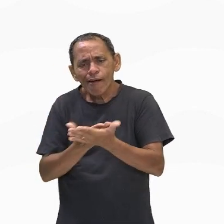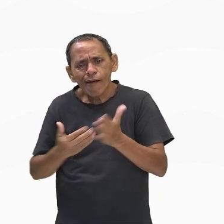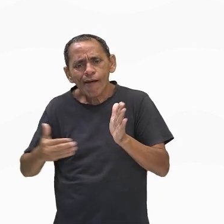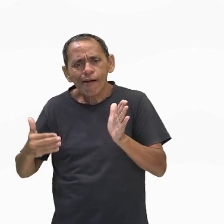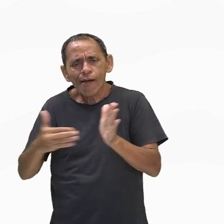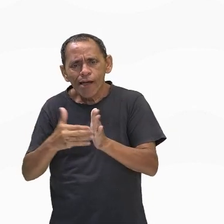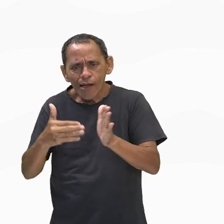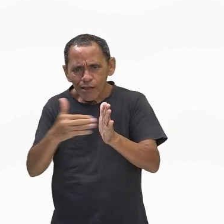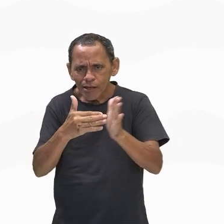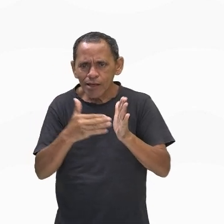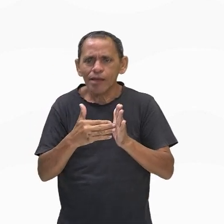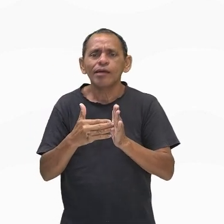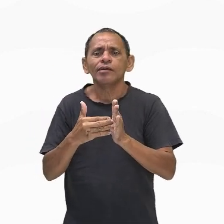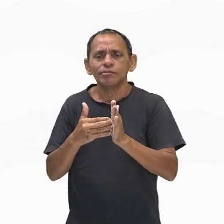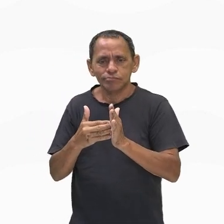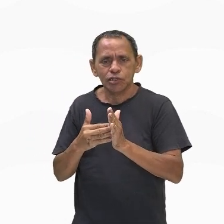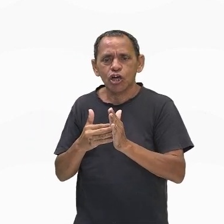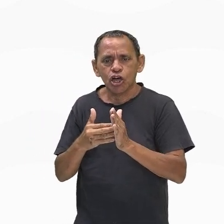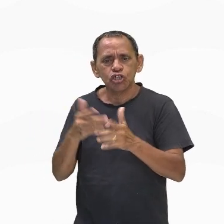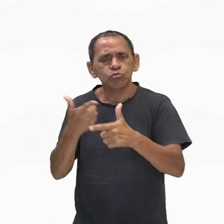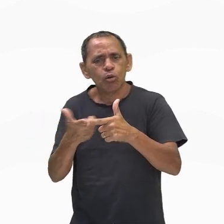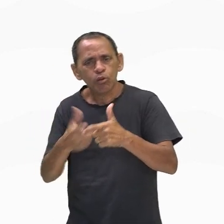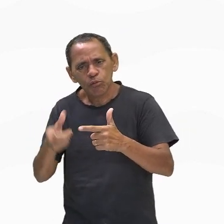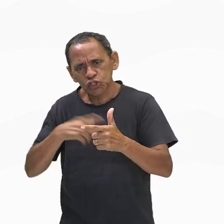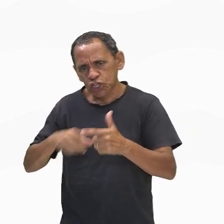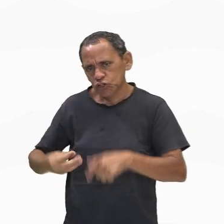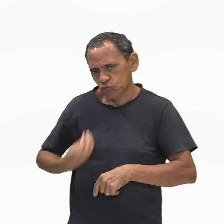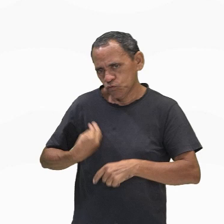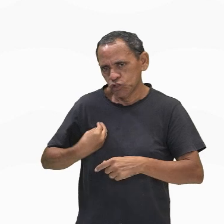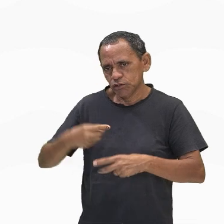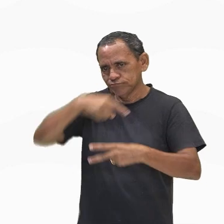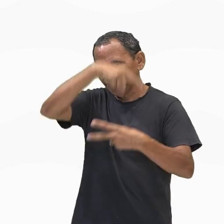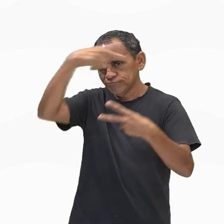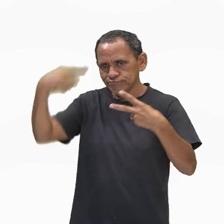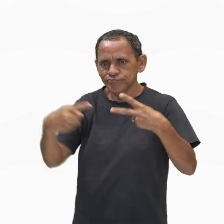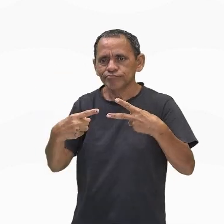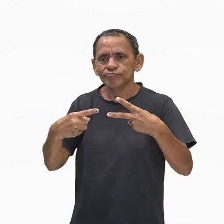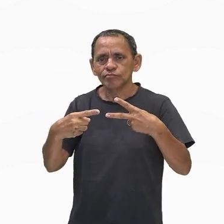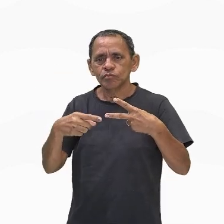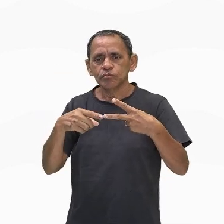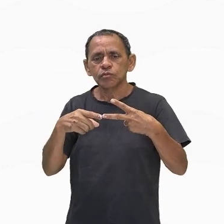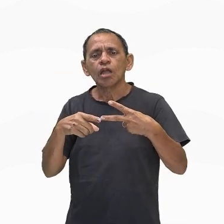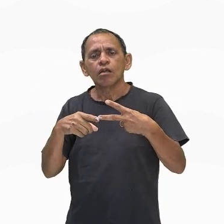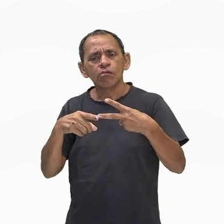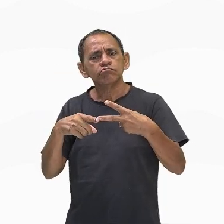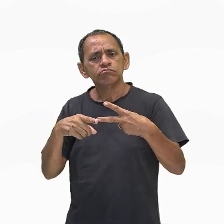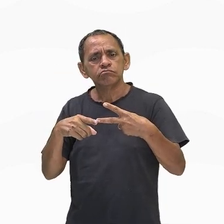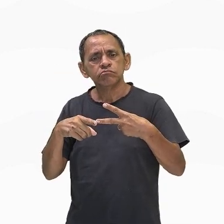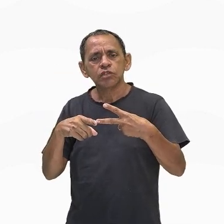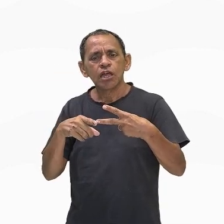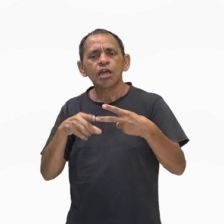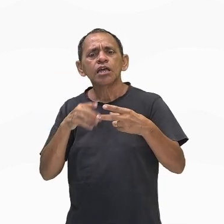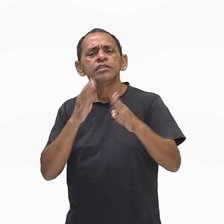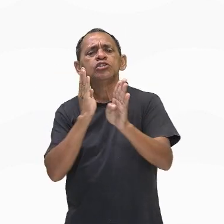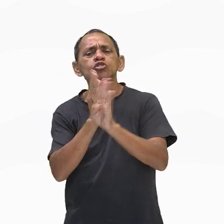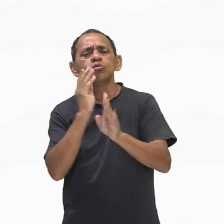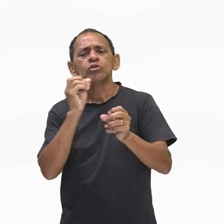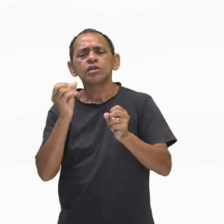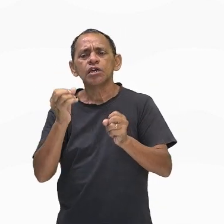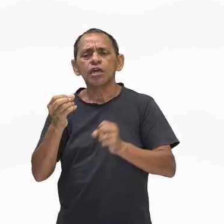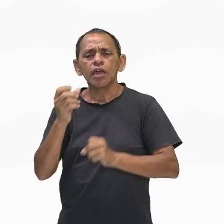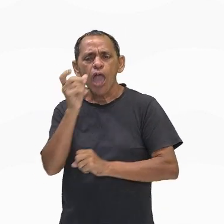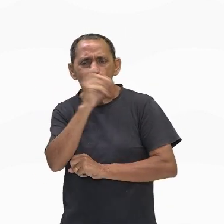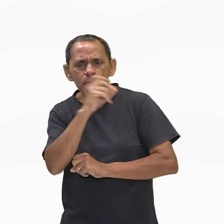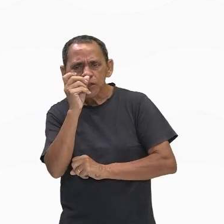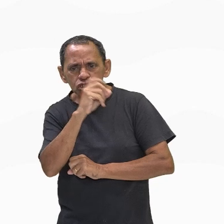estão afetando a sua vida, né? Segunda, descubra qual é a mentira escondida por